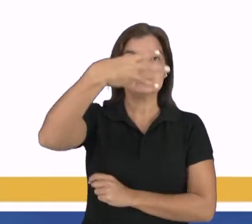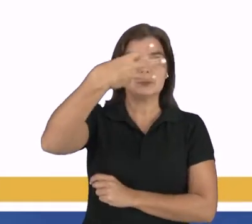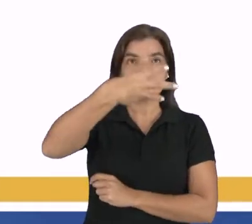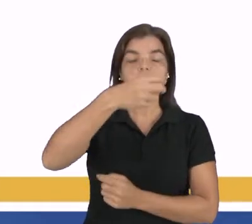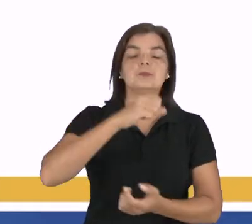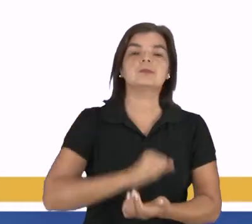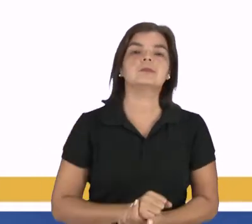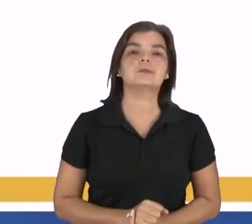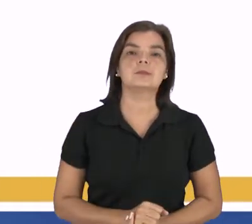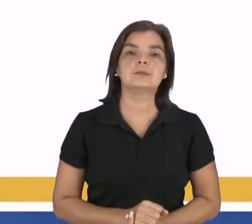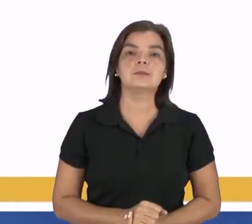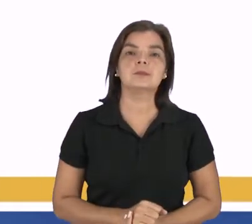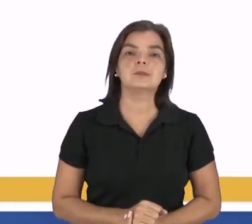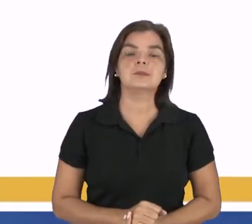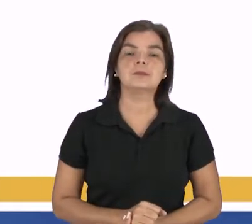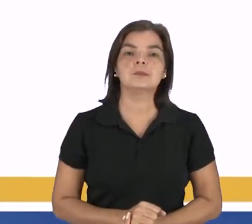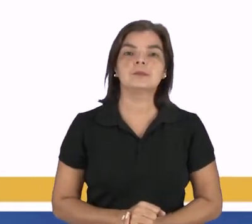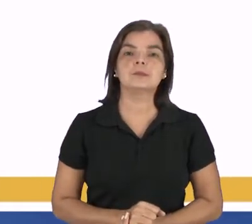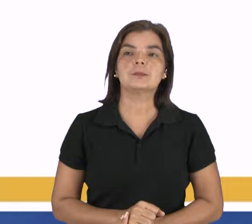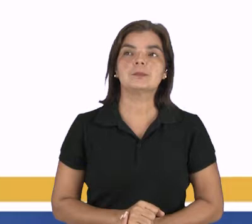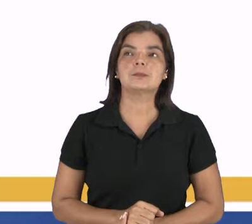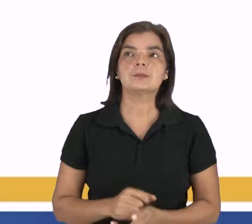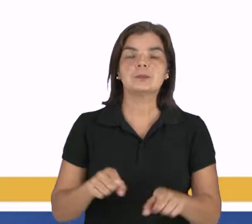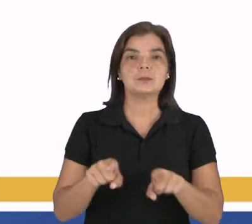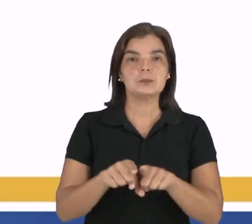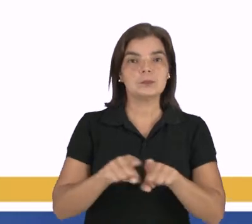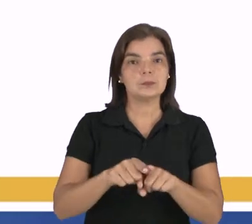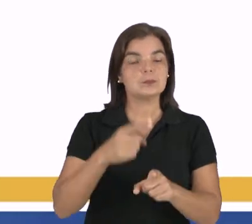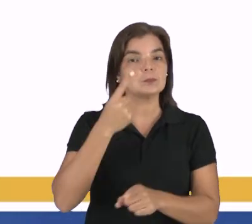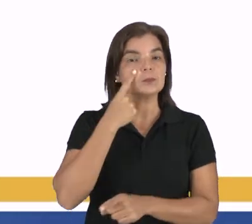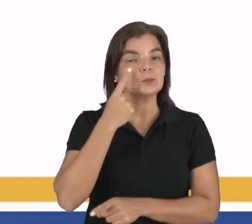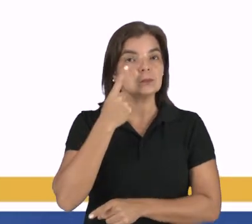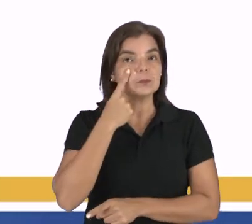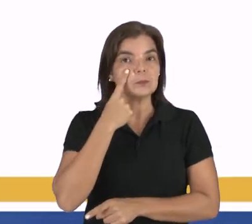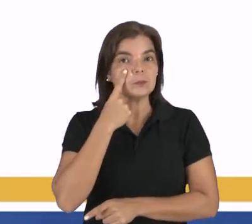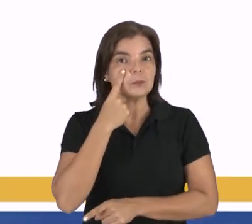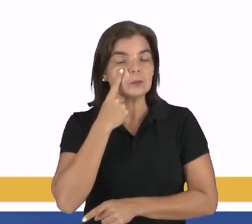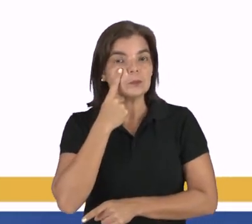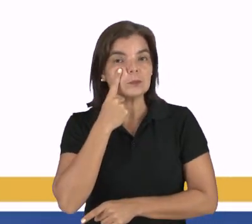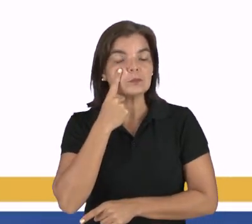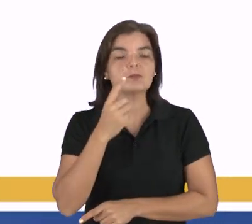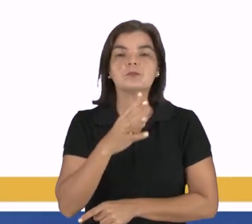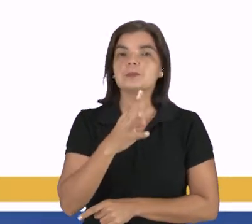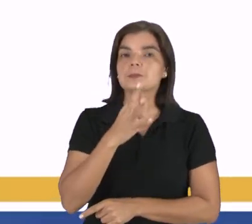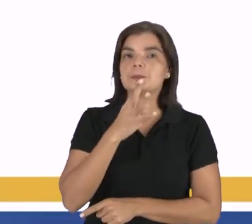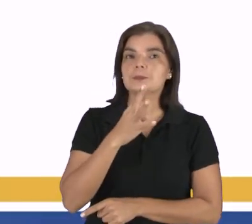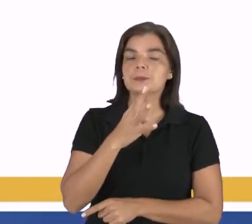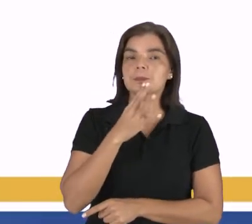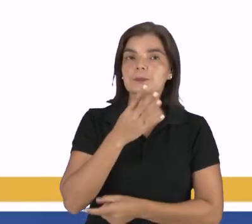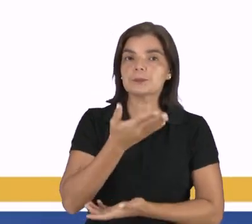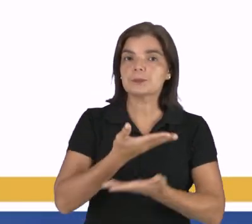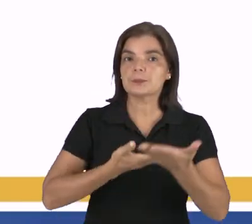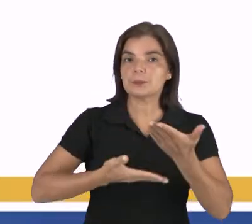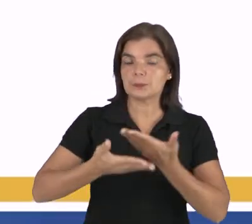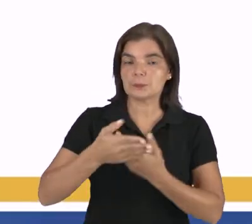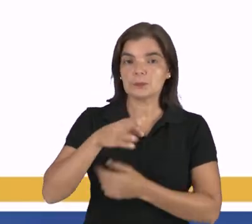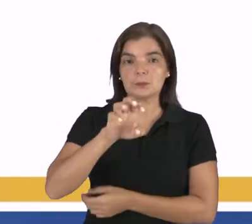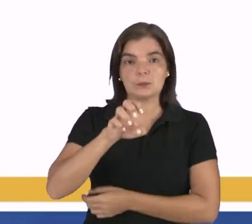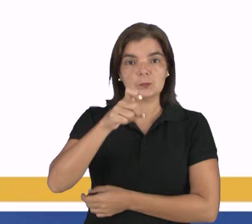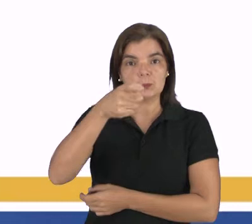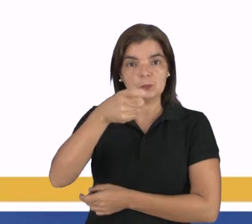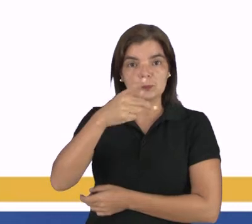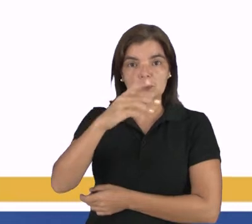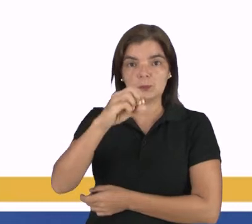à terceira potência. E aí você vai recorrer aos seus conhecimentos em relação à